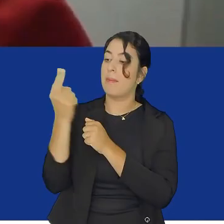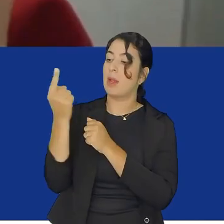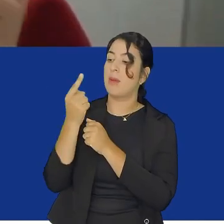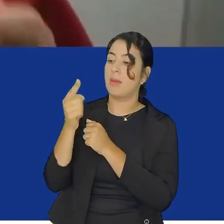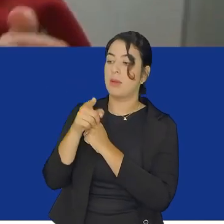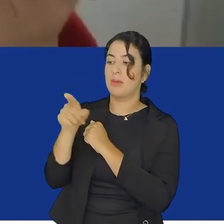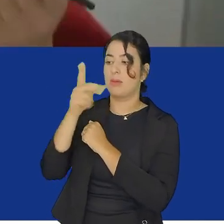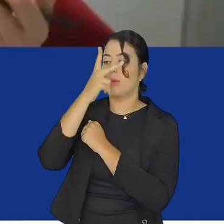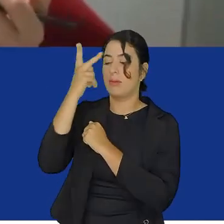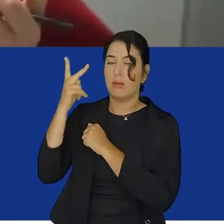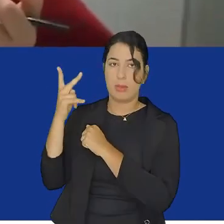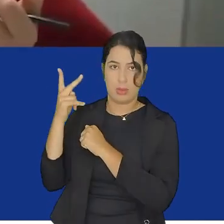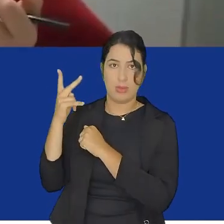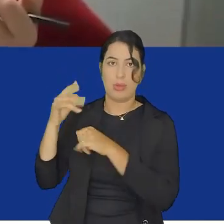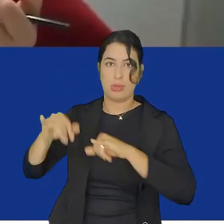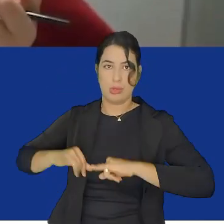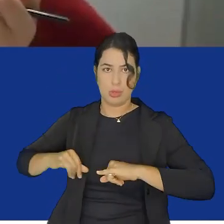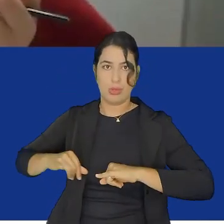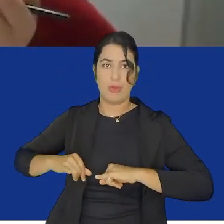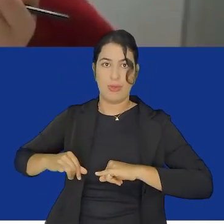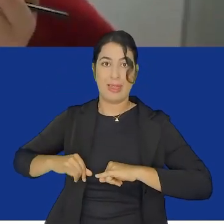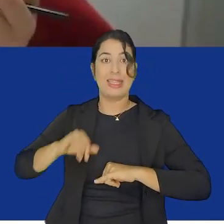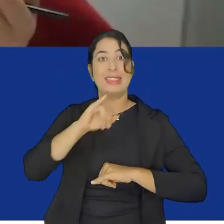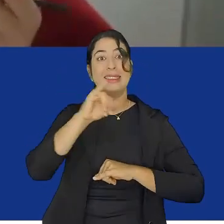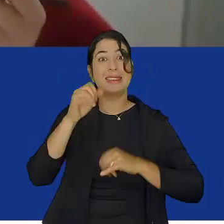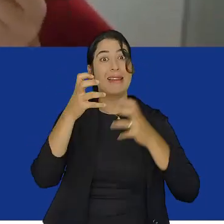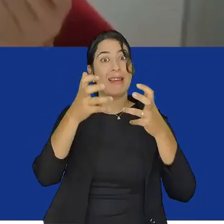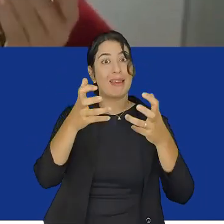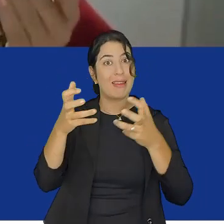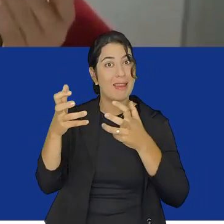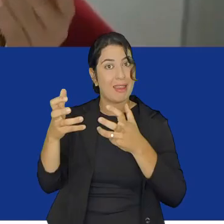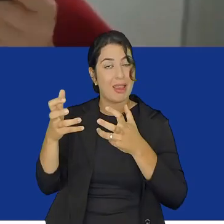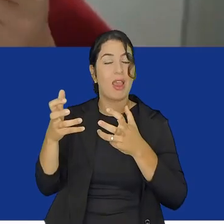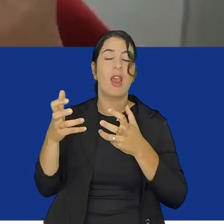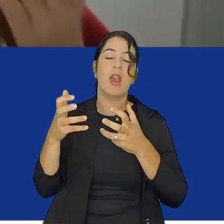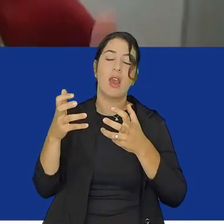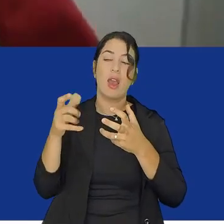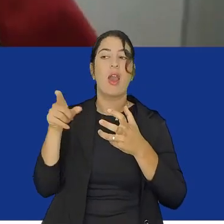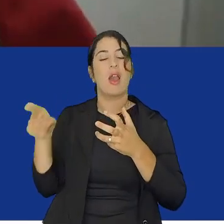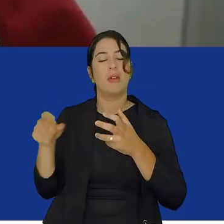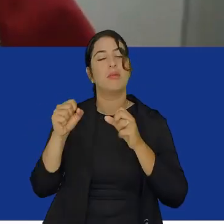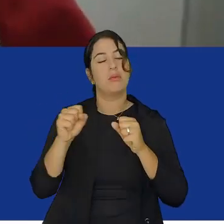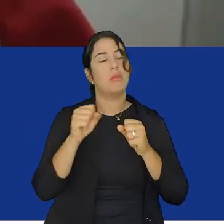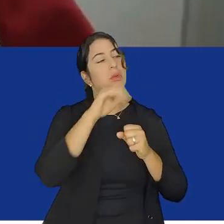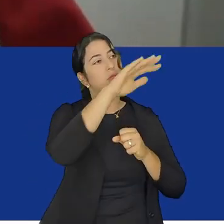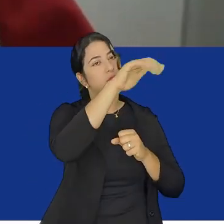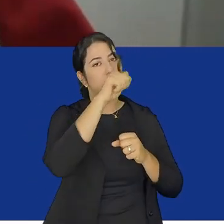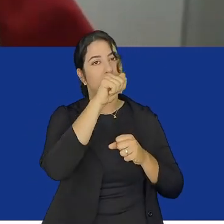se elas quiserem, vocês vêm. E eles já não acreditavam nem que eles poderiam